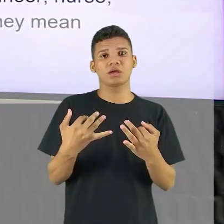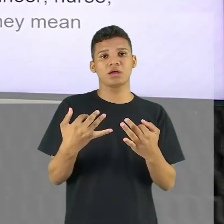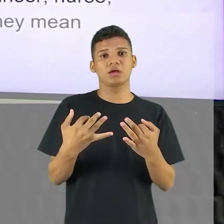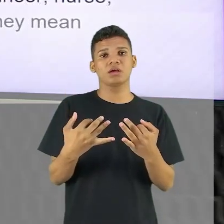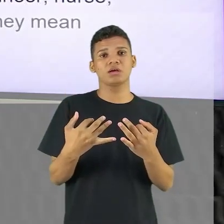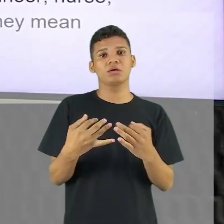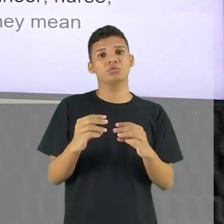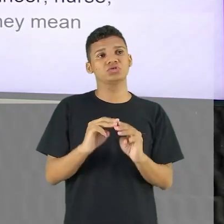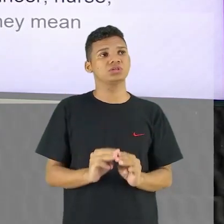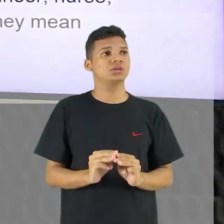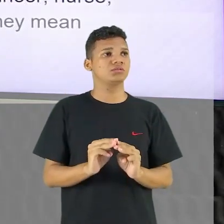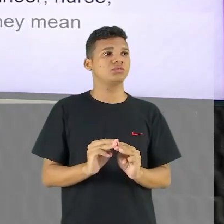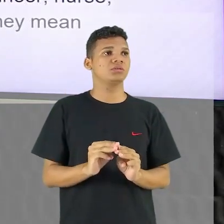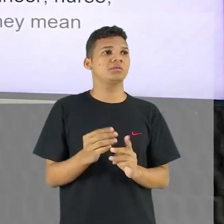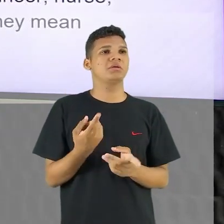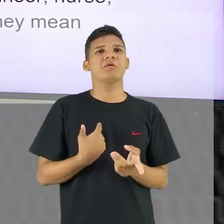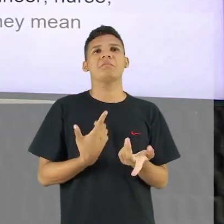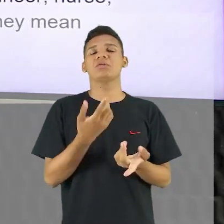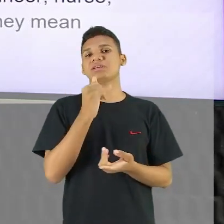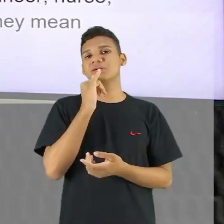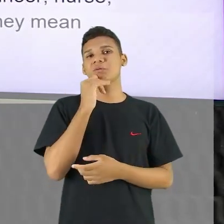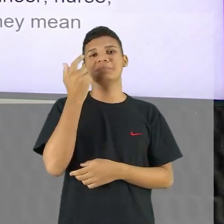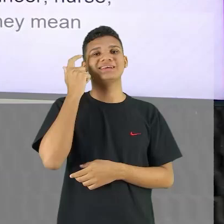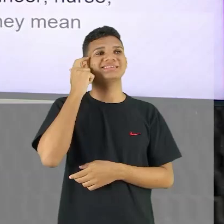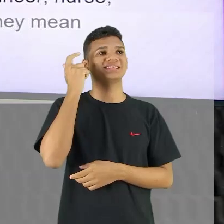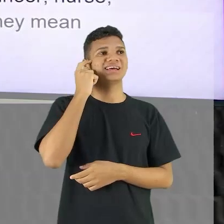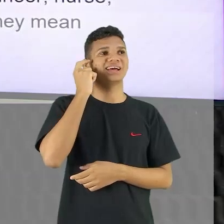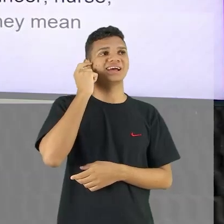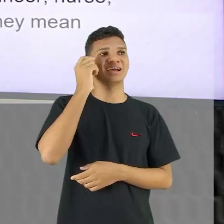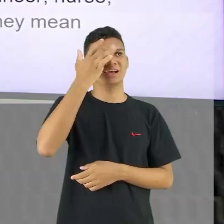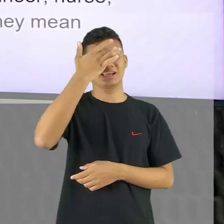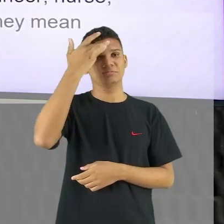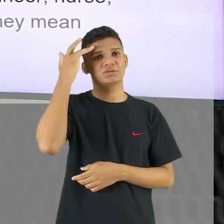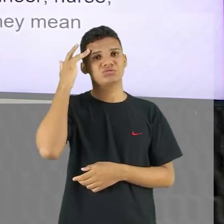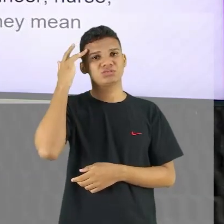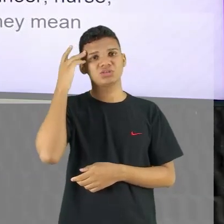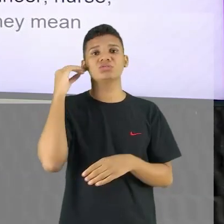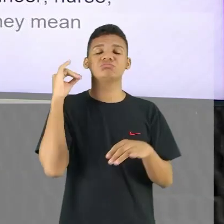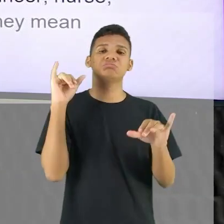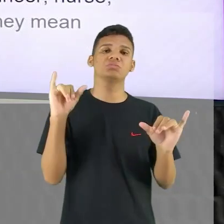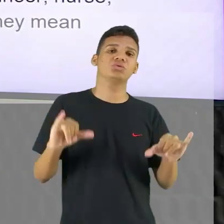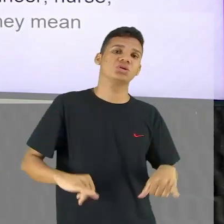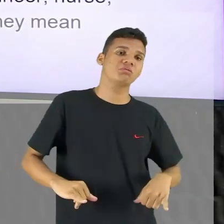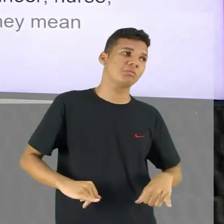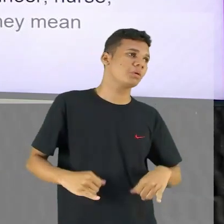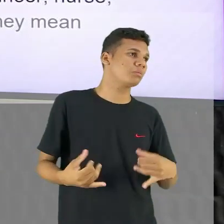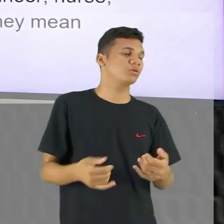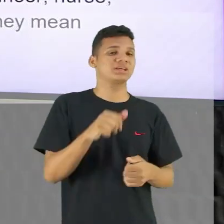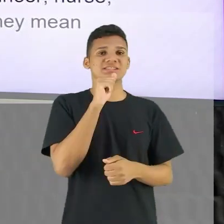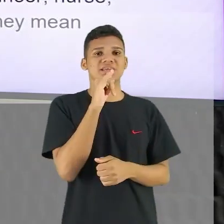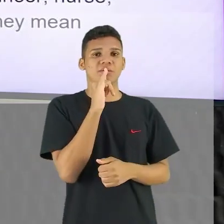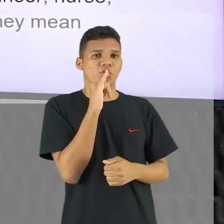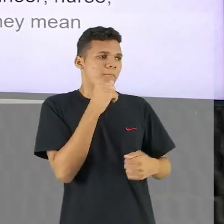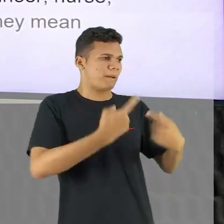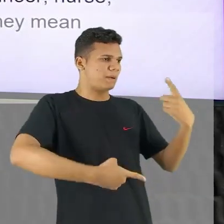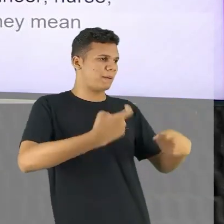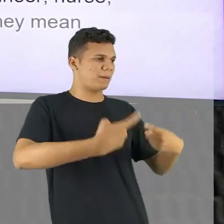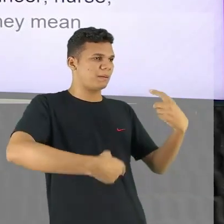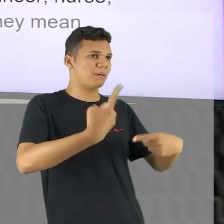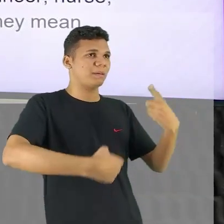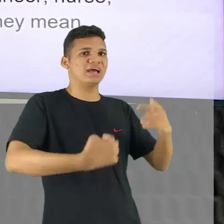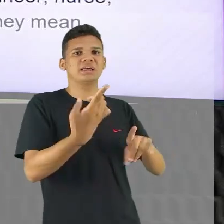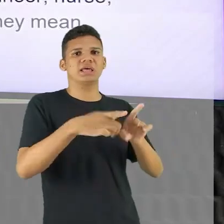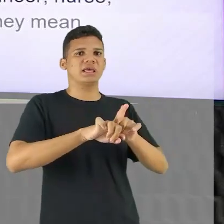de cogumelos. Então você pensar, por exemplo, as pessoas que foram afetadas por guerras, por um tipo de guerra que soltou